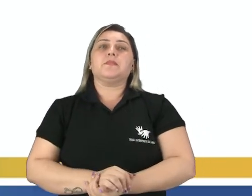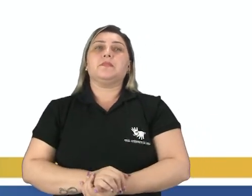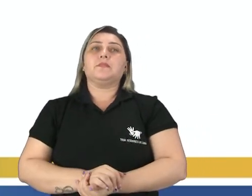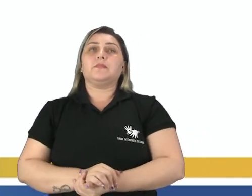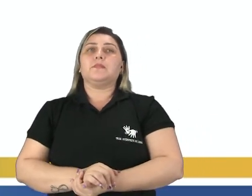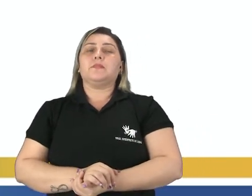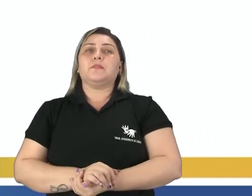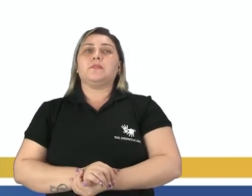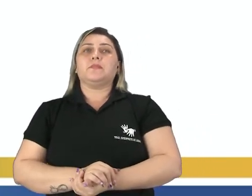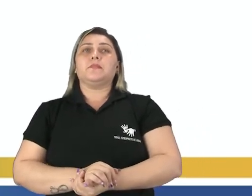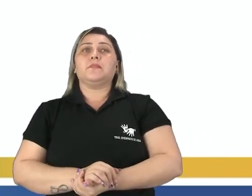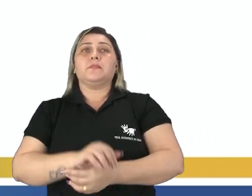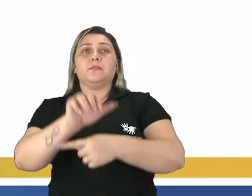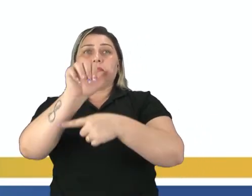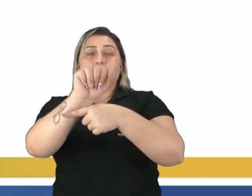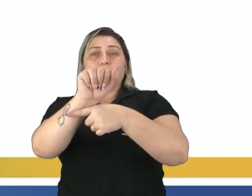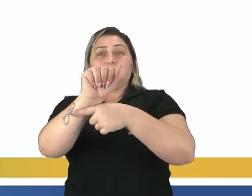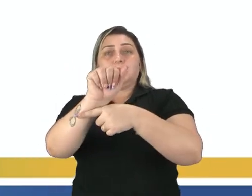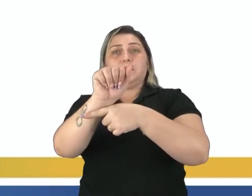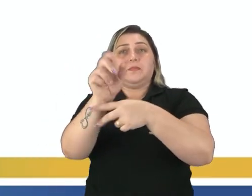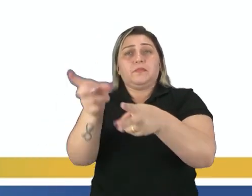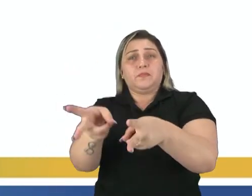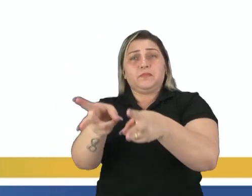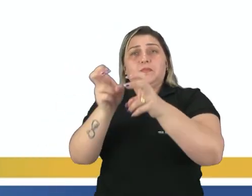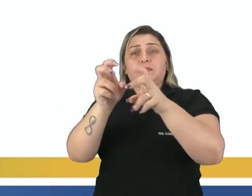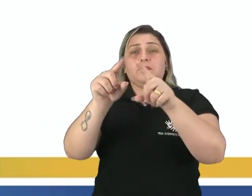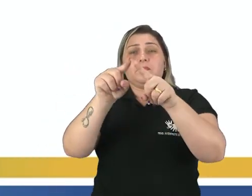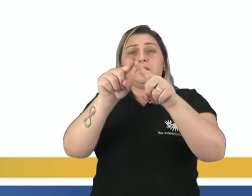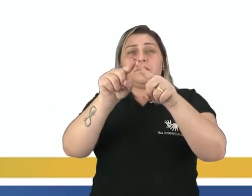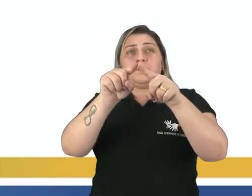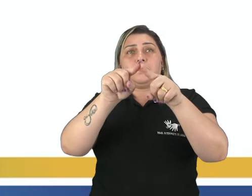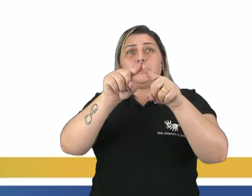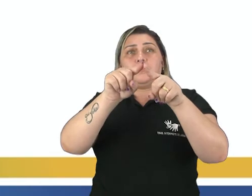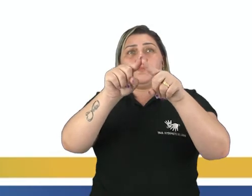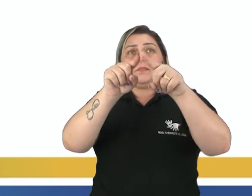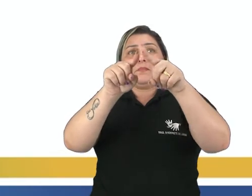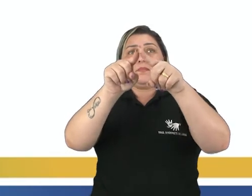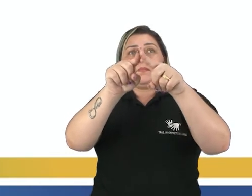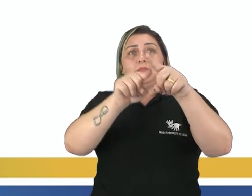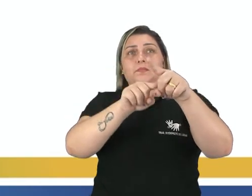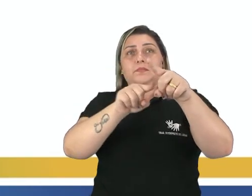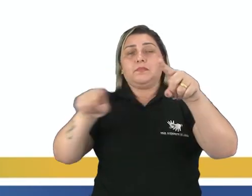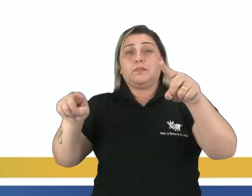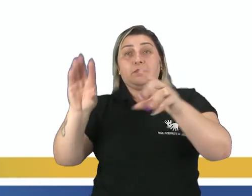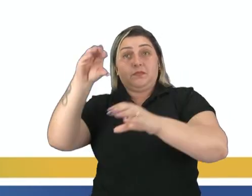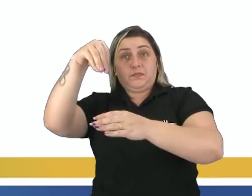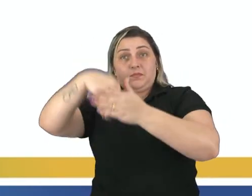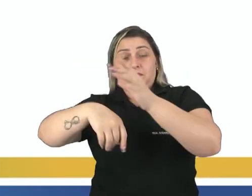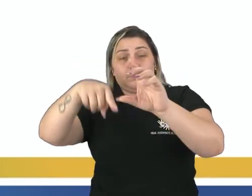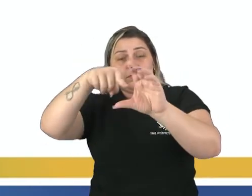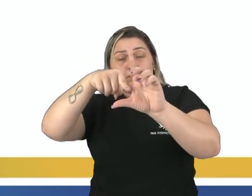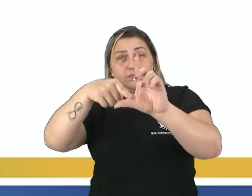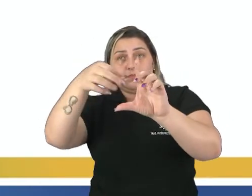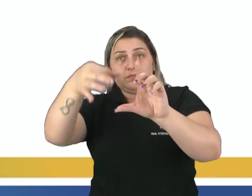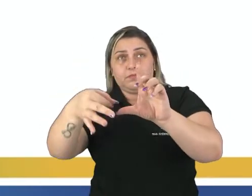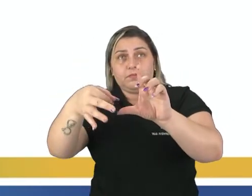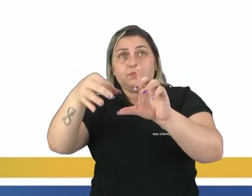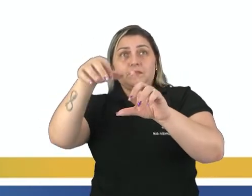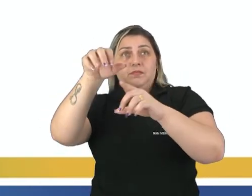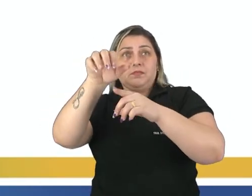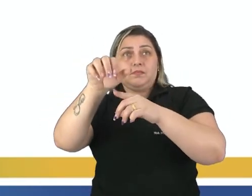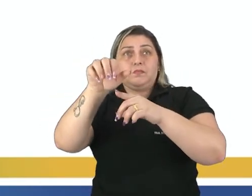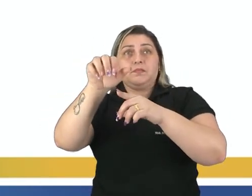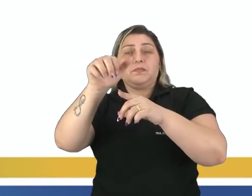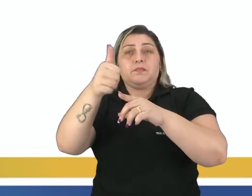x. Item A. Perceba aí que o nosso triângulo, ele apresenta 3 ângulos internos, certo? Nós temos um